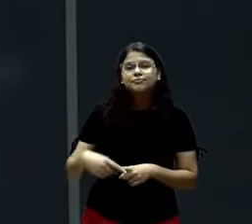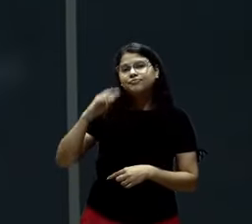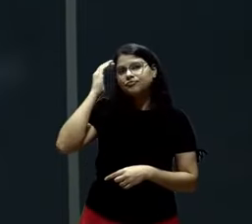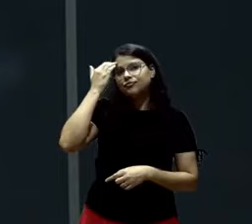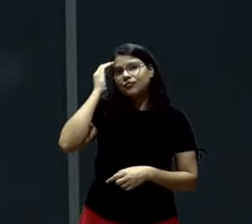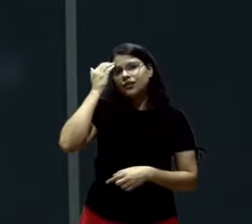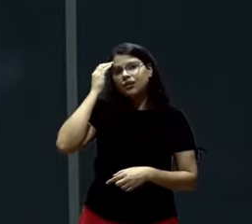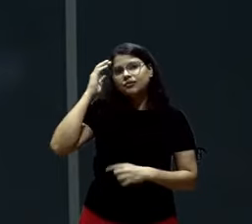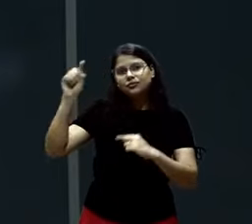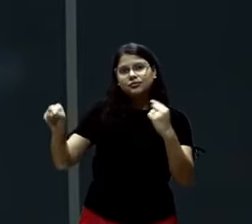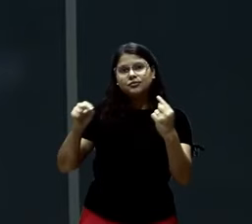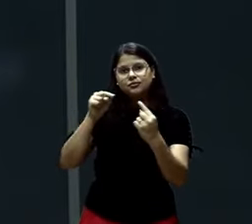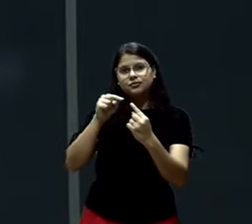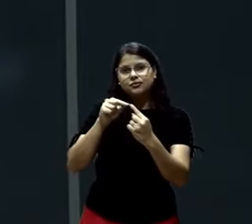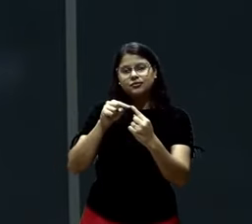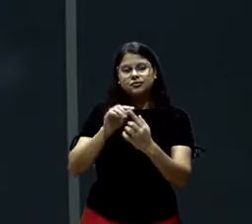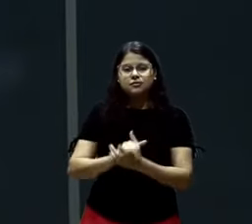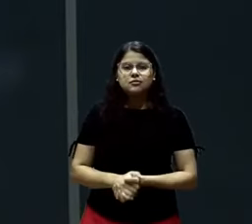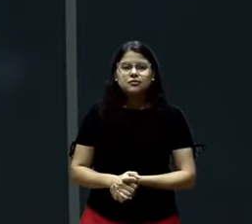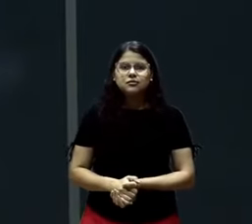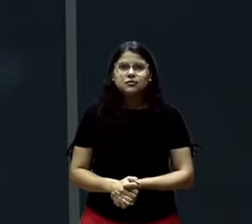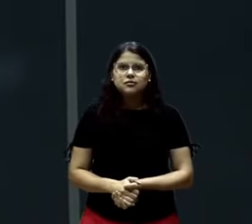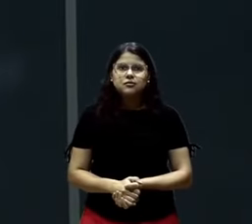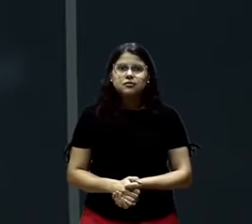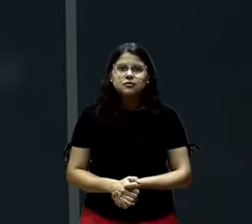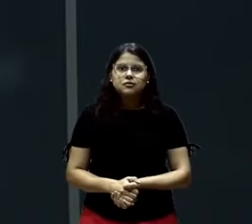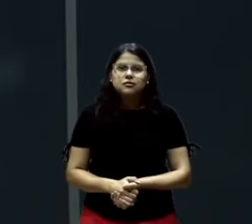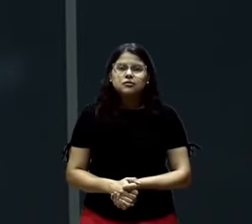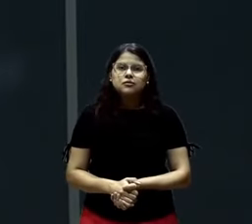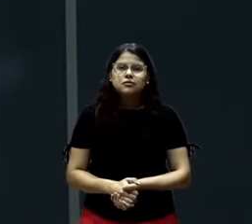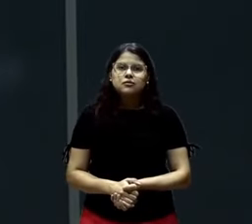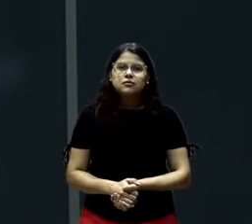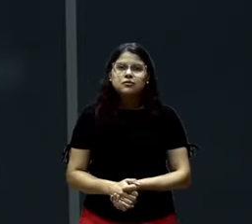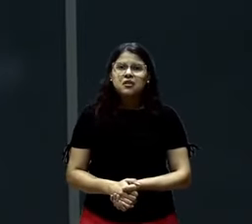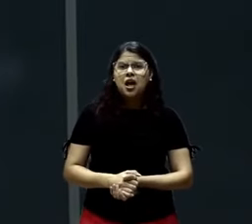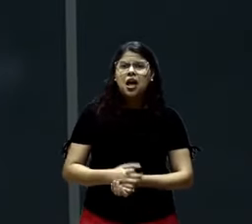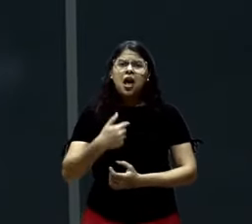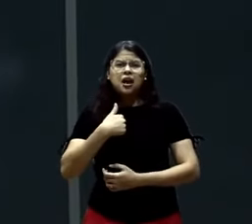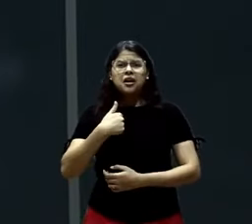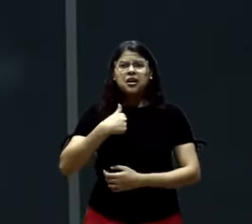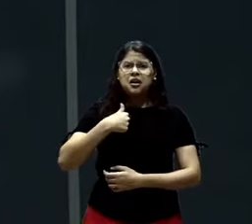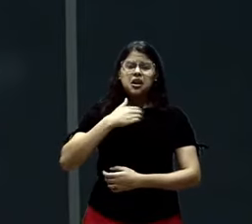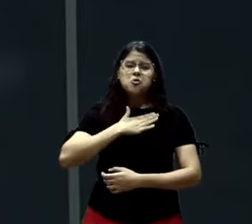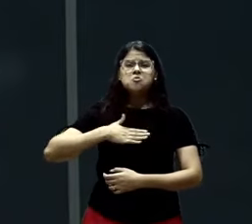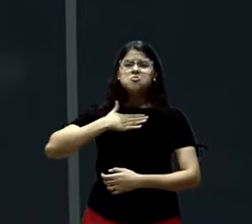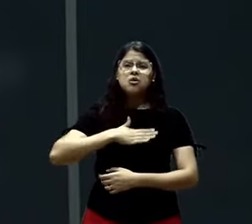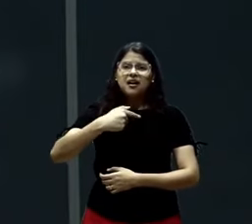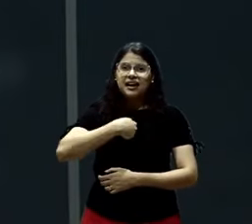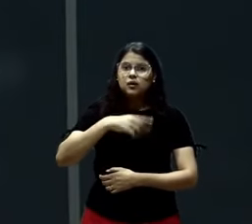O propósito de Deus para mim e para você não é o que me satisfaz, é o que satisfaz Ele.